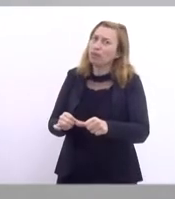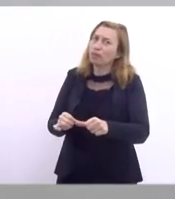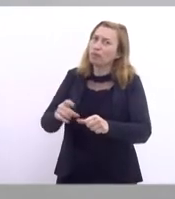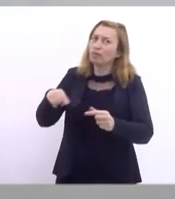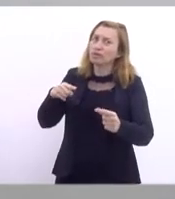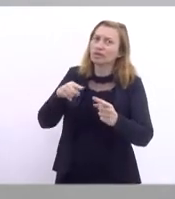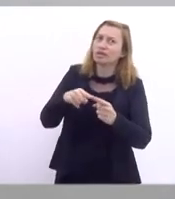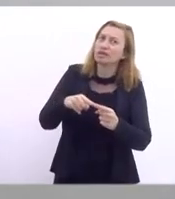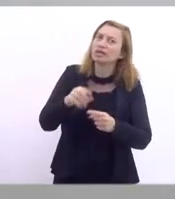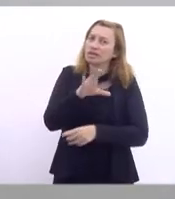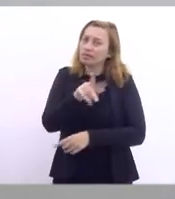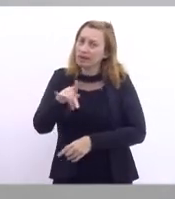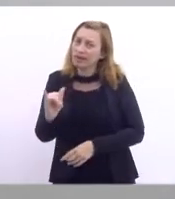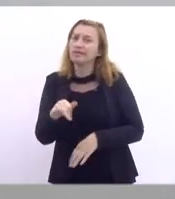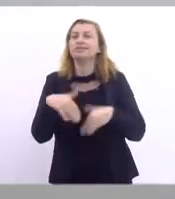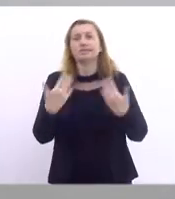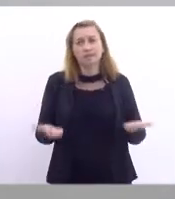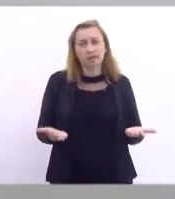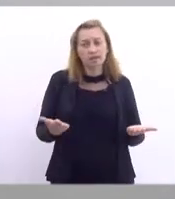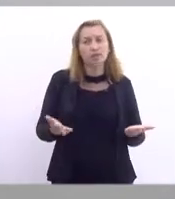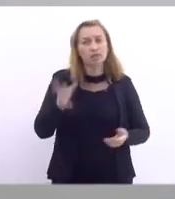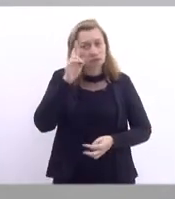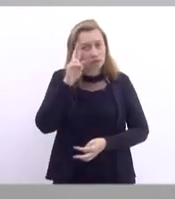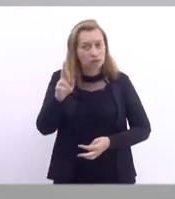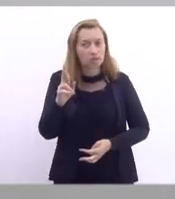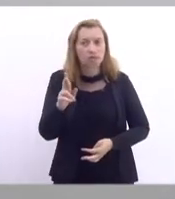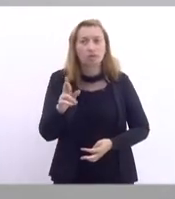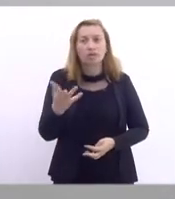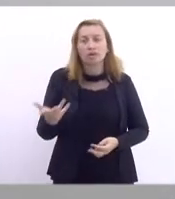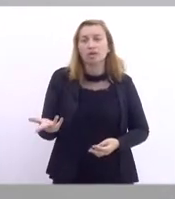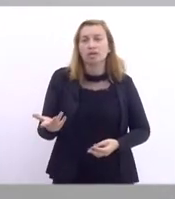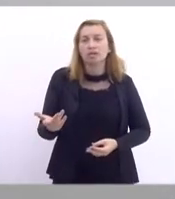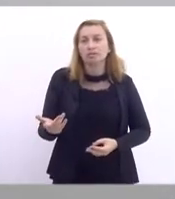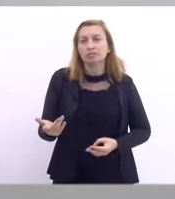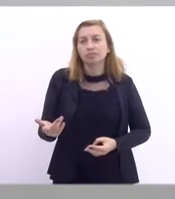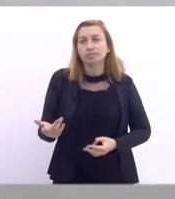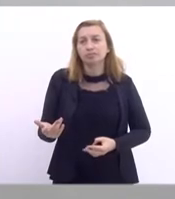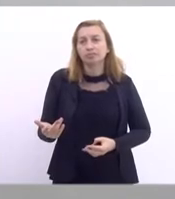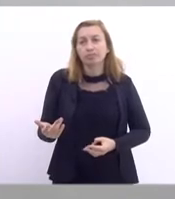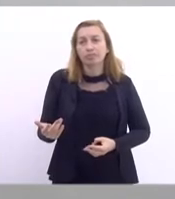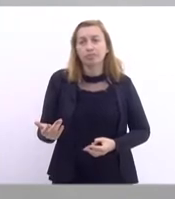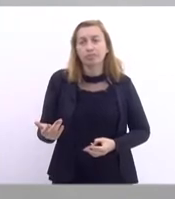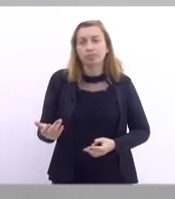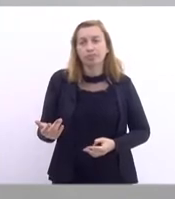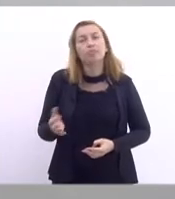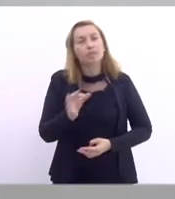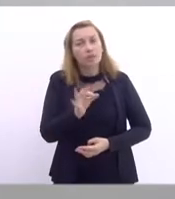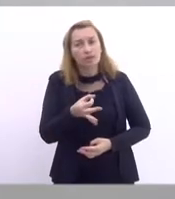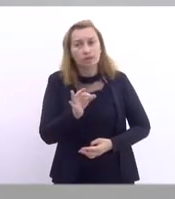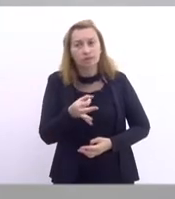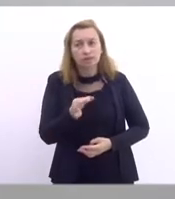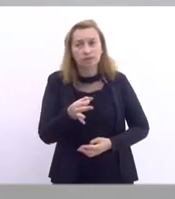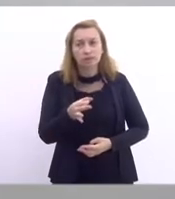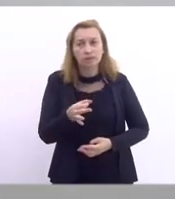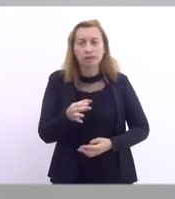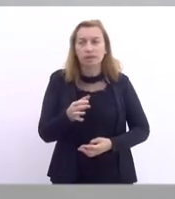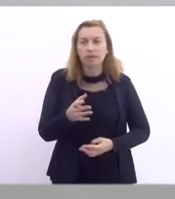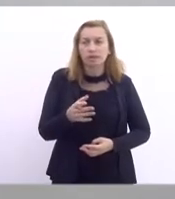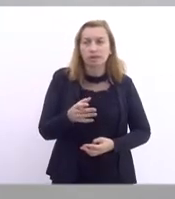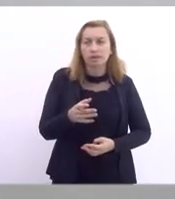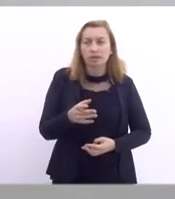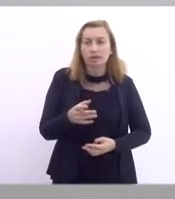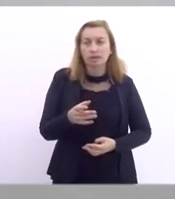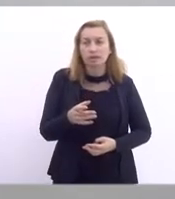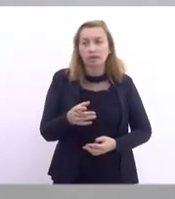objetivo deve ser CPI então só quer dizer que é eu considero que isso é de fato uma pedalada